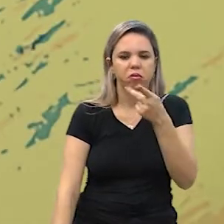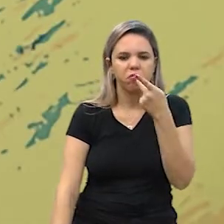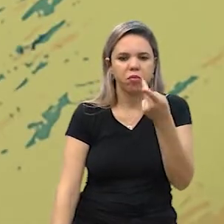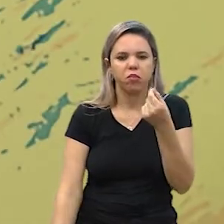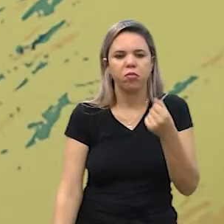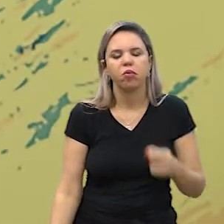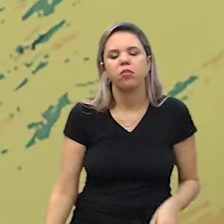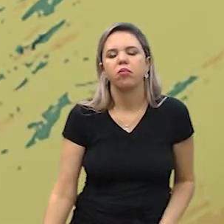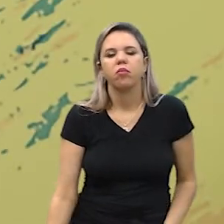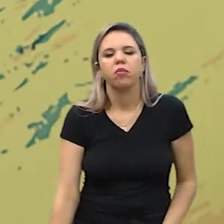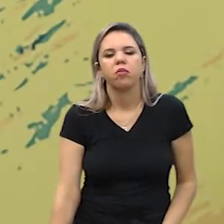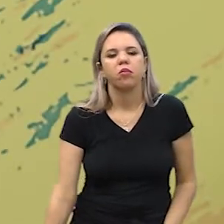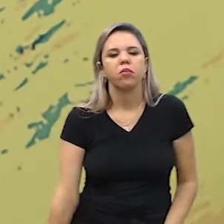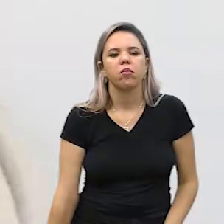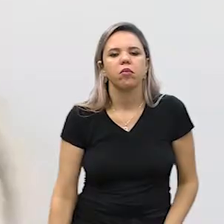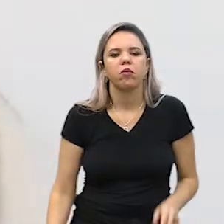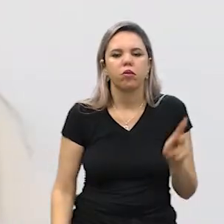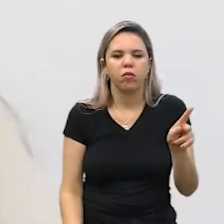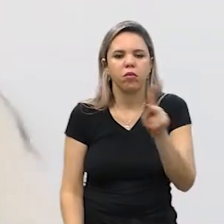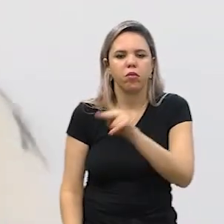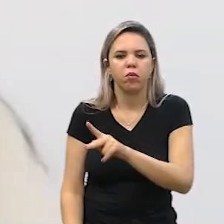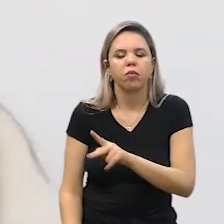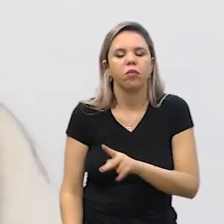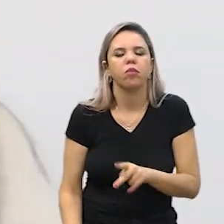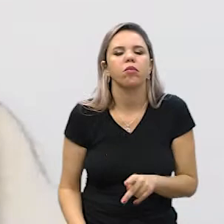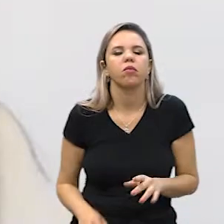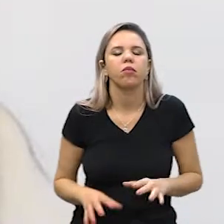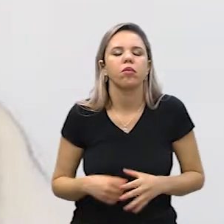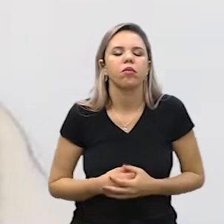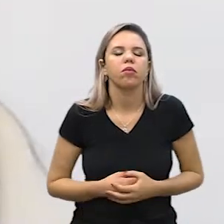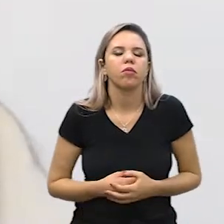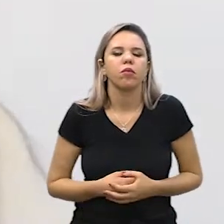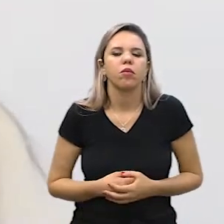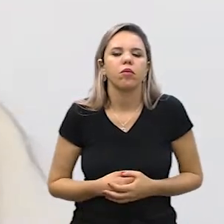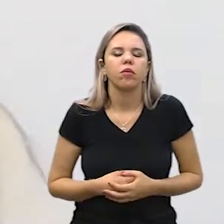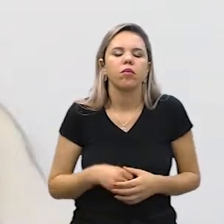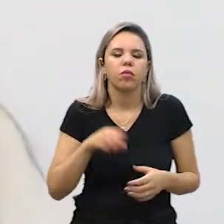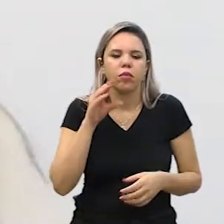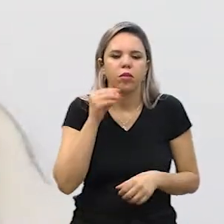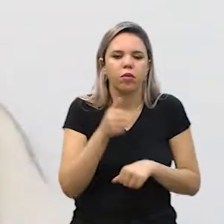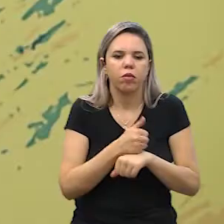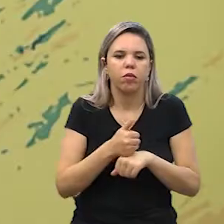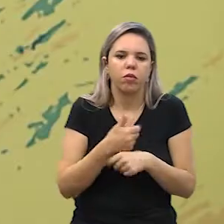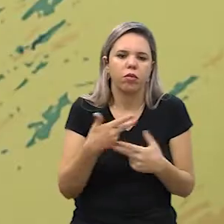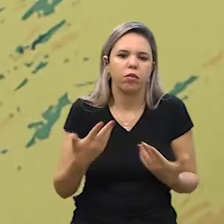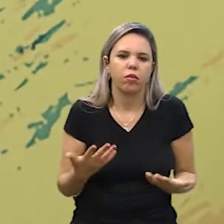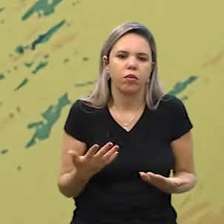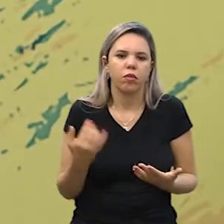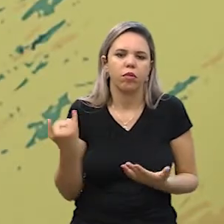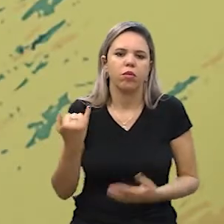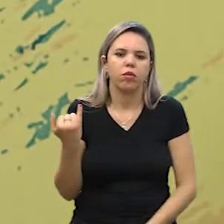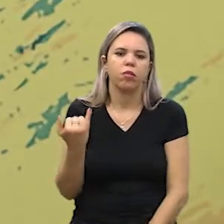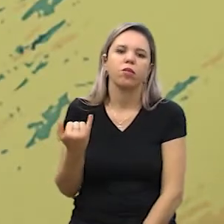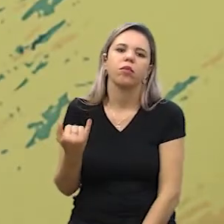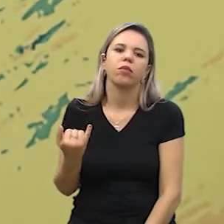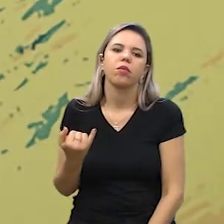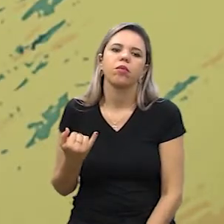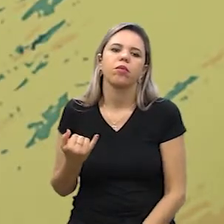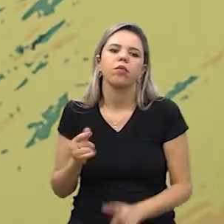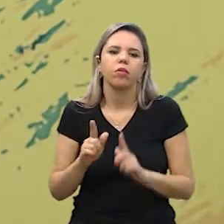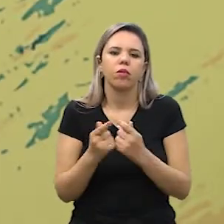né, Viviane, a questão dos professores e tudo mais. Além dos professores, não é? É importante também